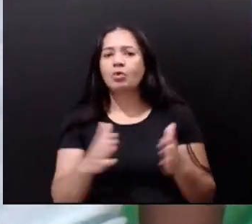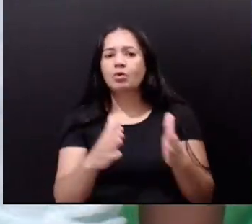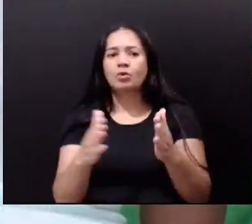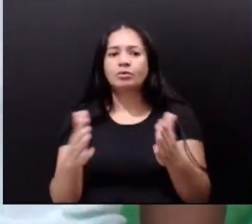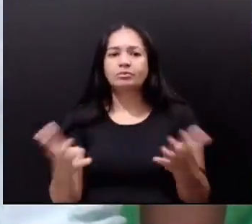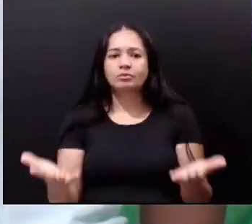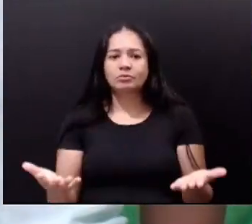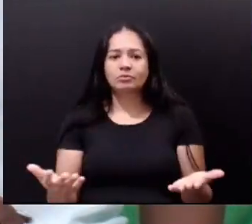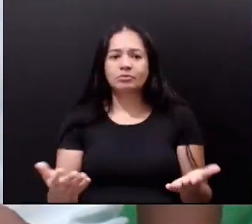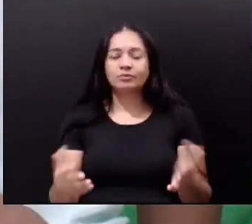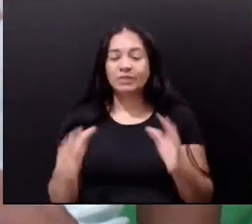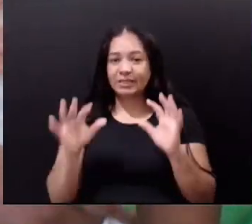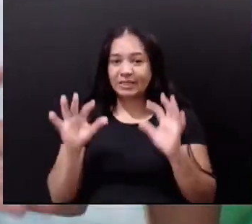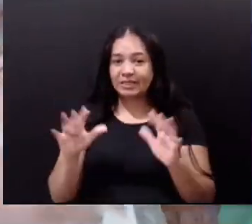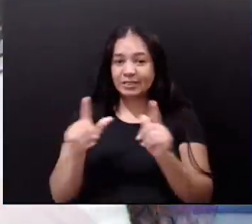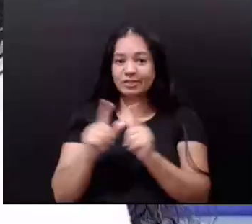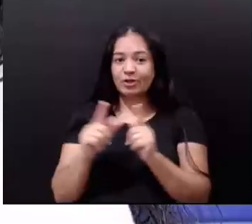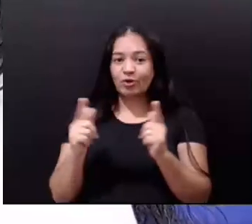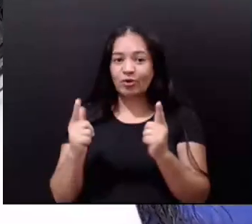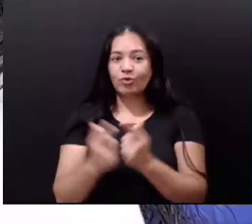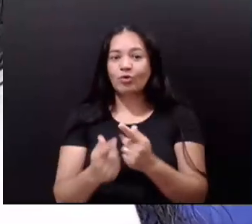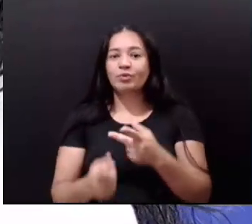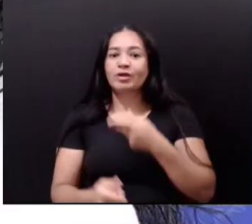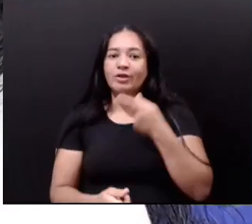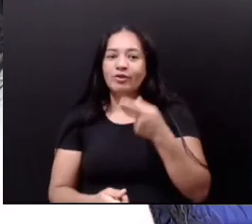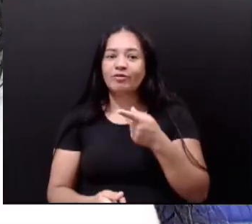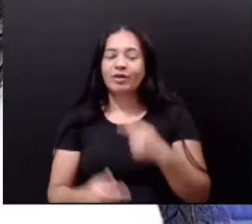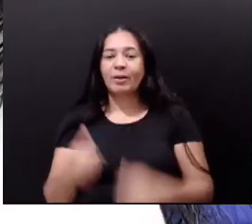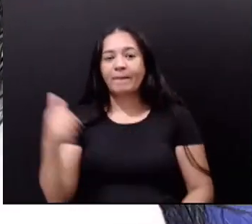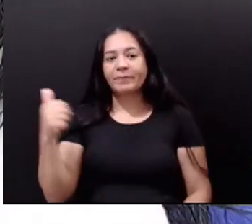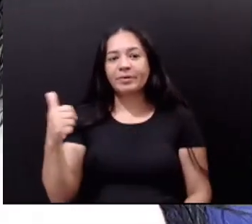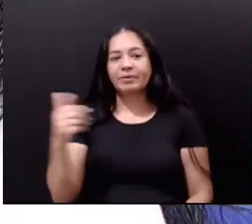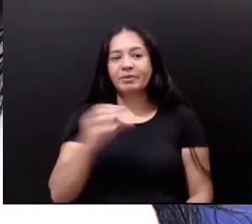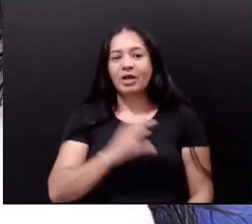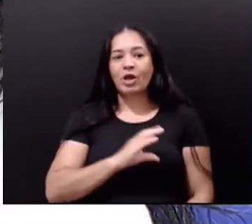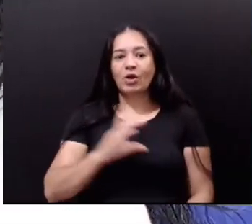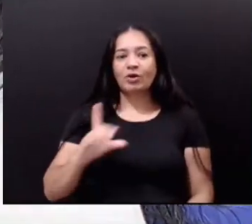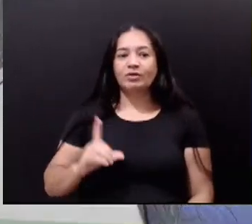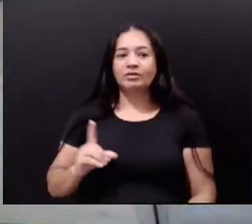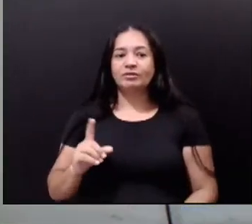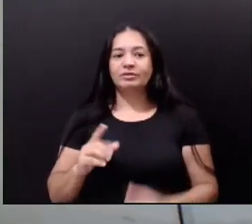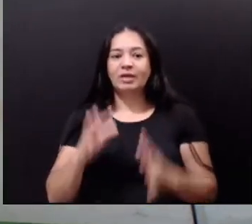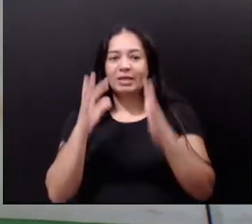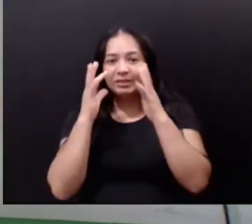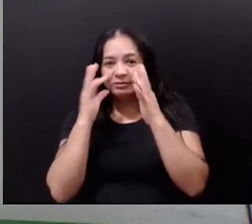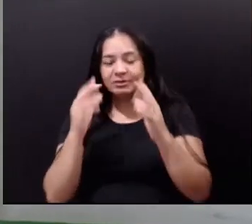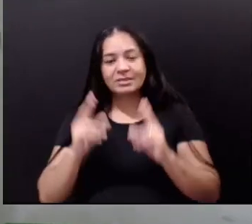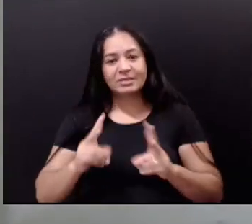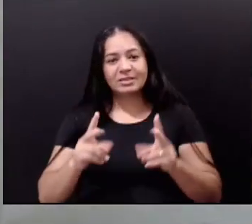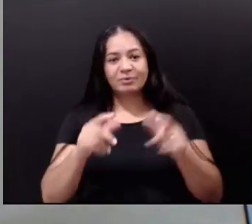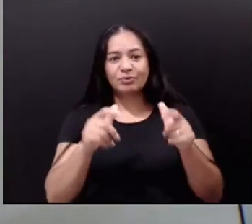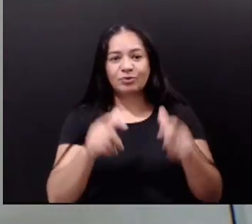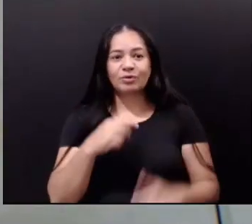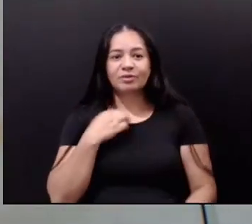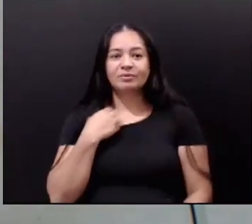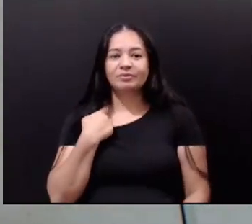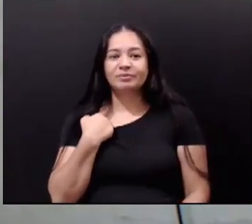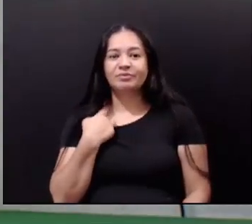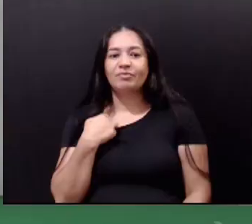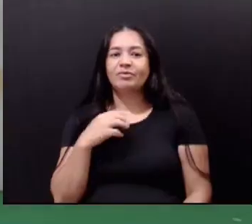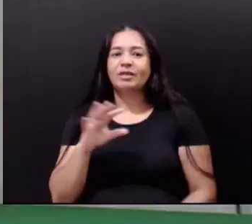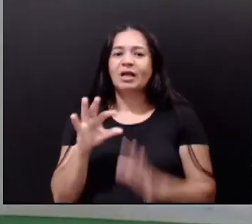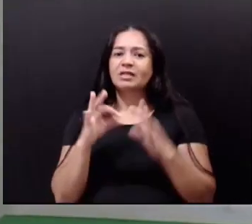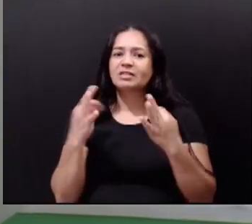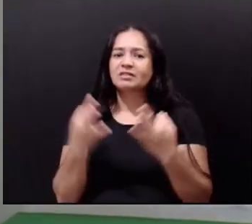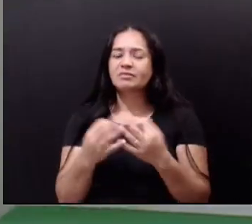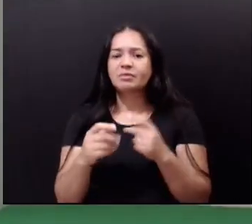equipe que eu falo primeiro da coordenação, o psicólogo, ela está atento nesse lugar de que as famílias estão precisando, né?